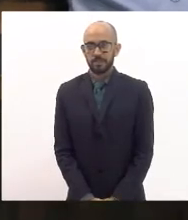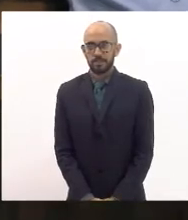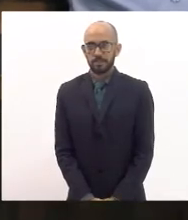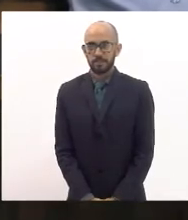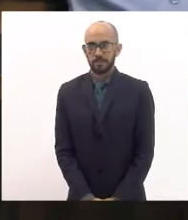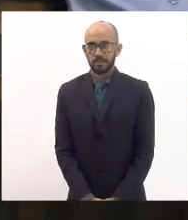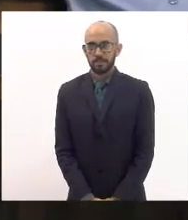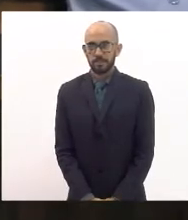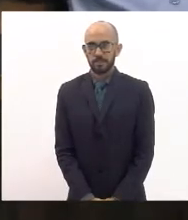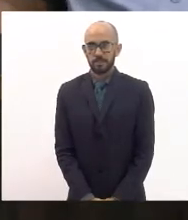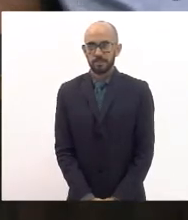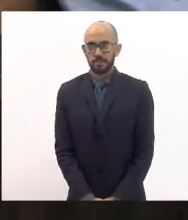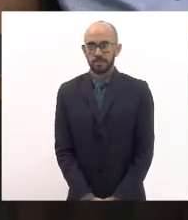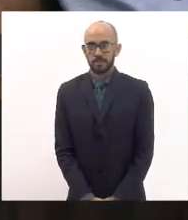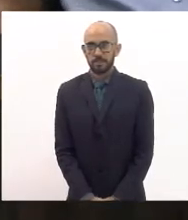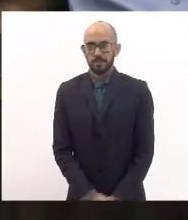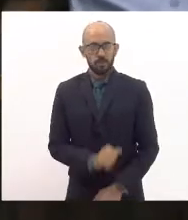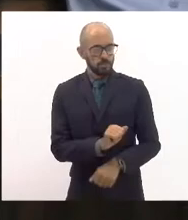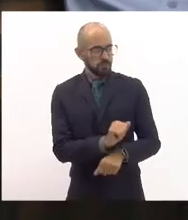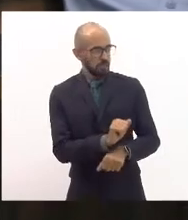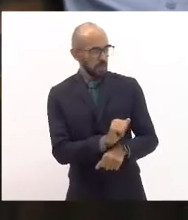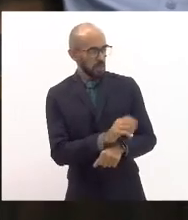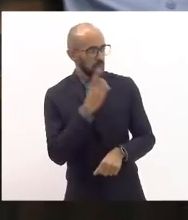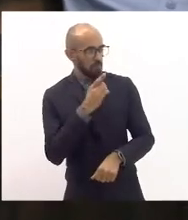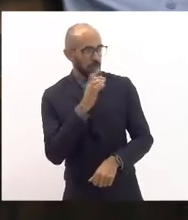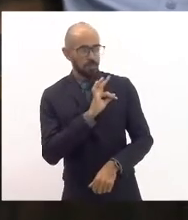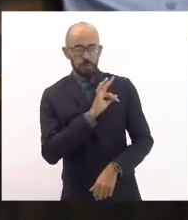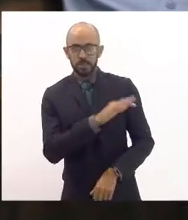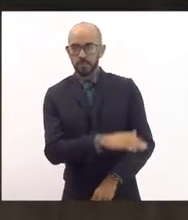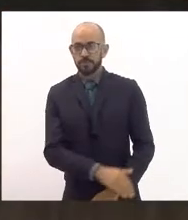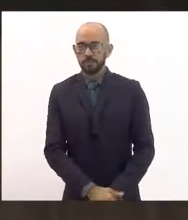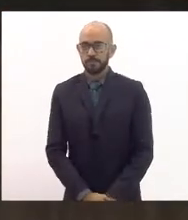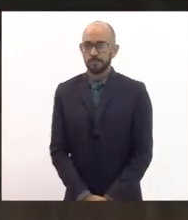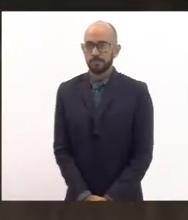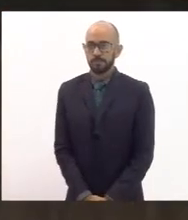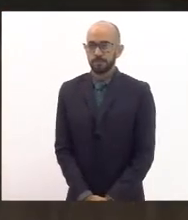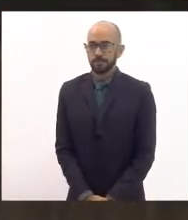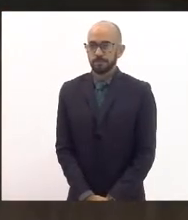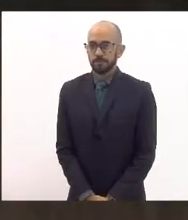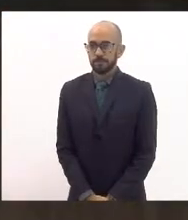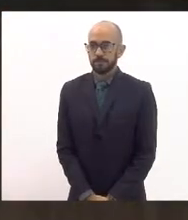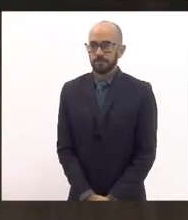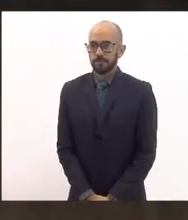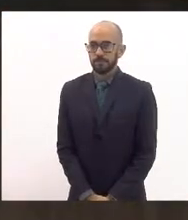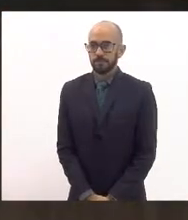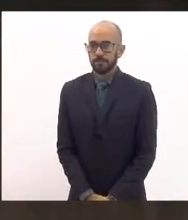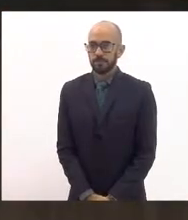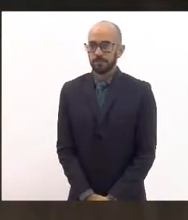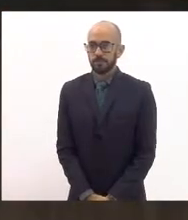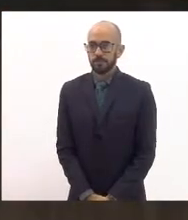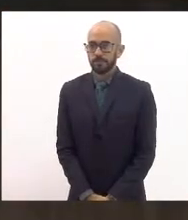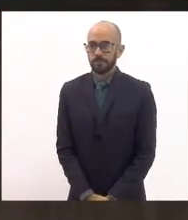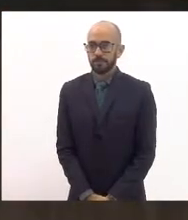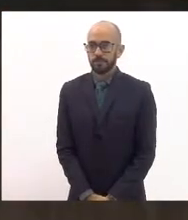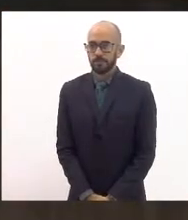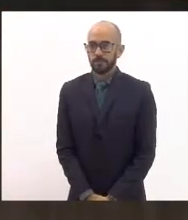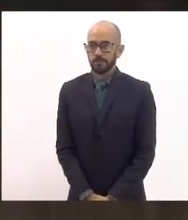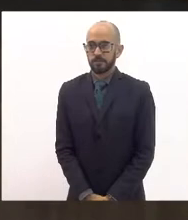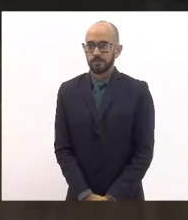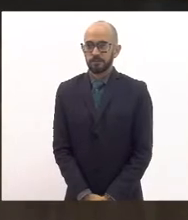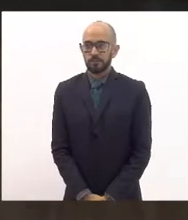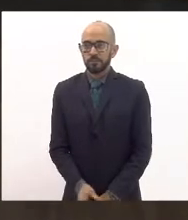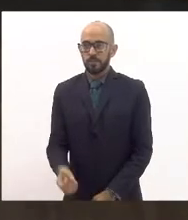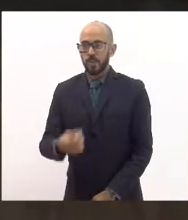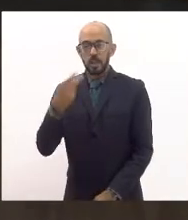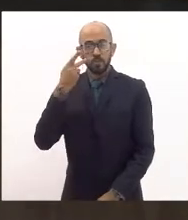cadê lielma a E aí a Jô tá aqui nos